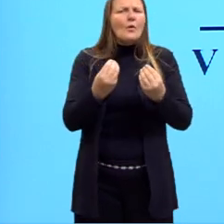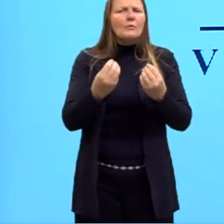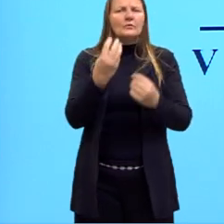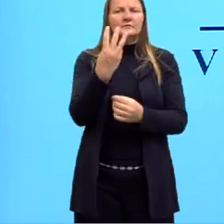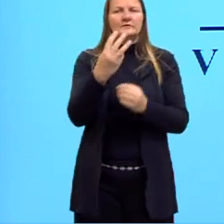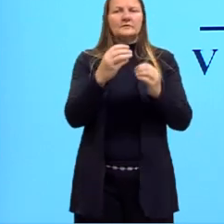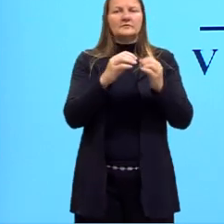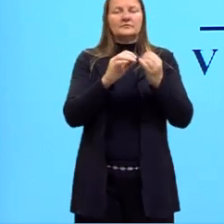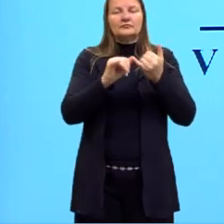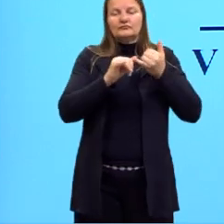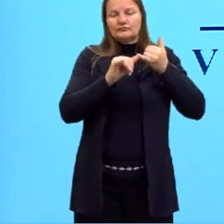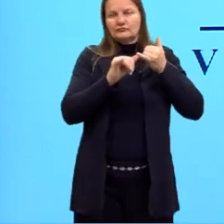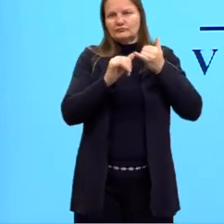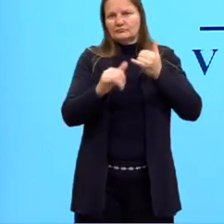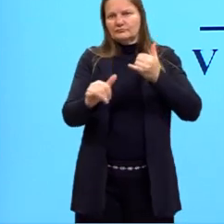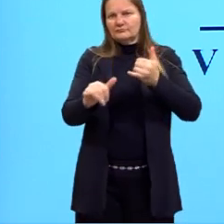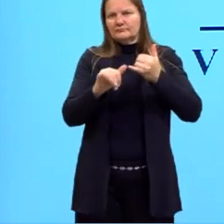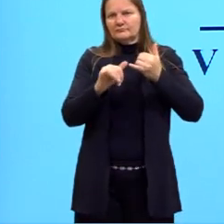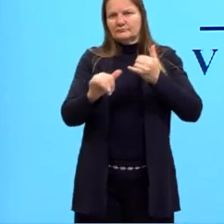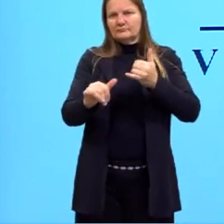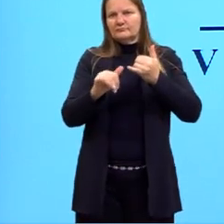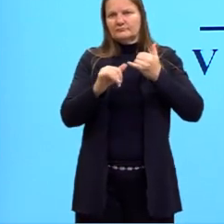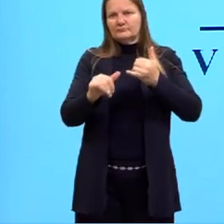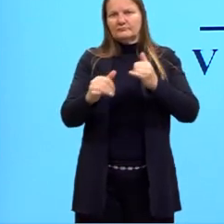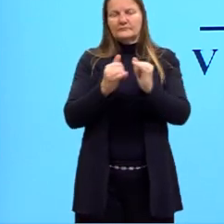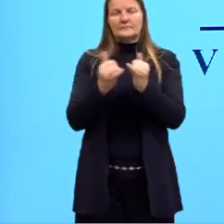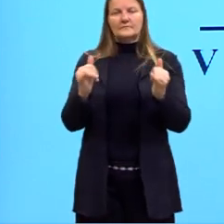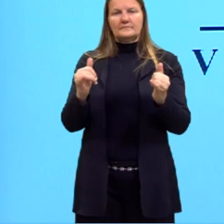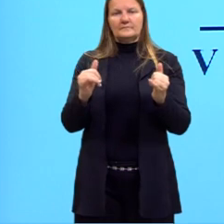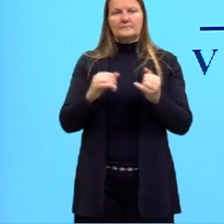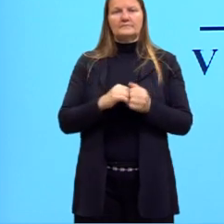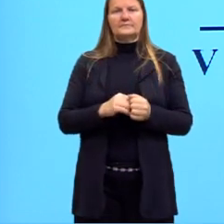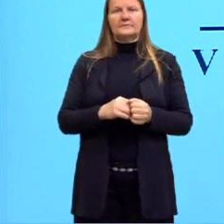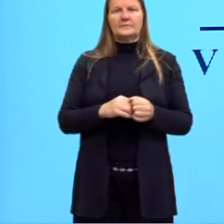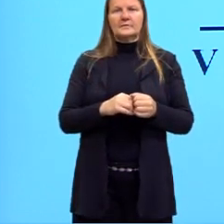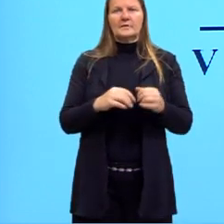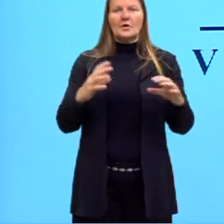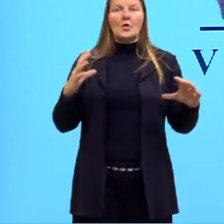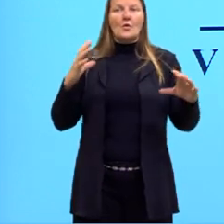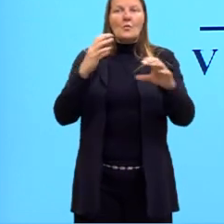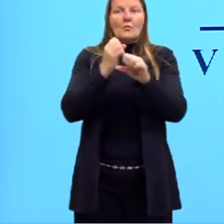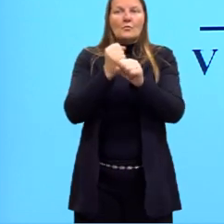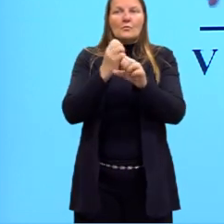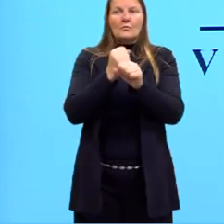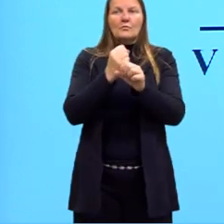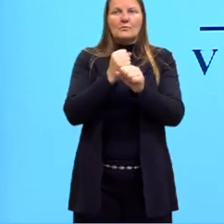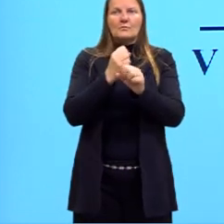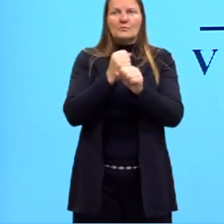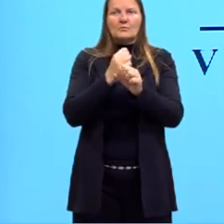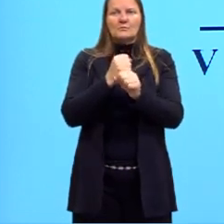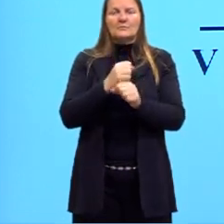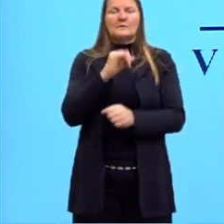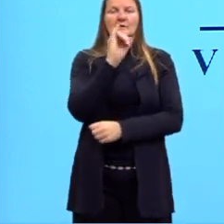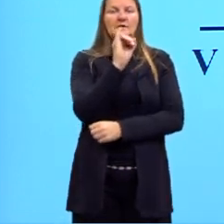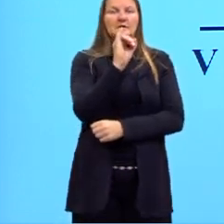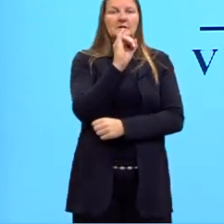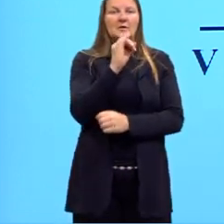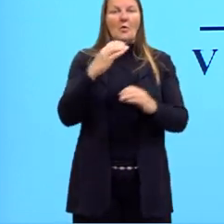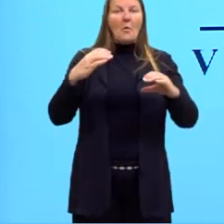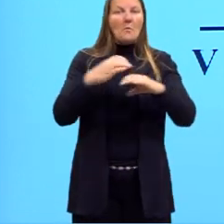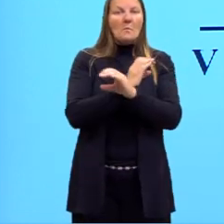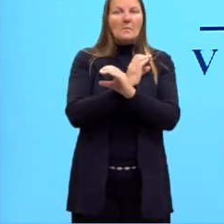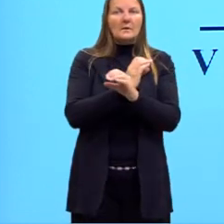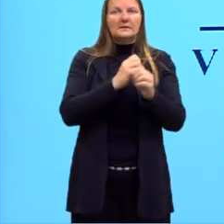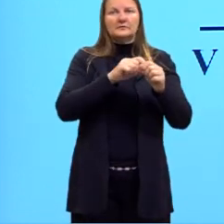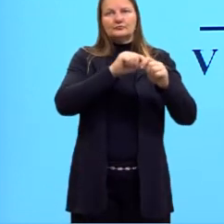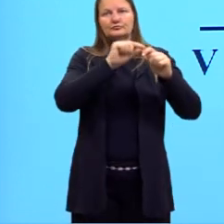ela se comporta não é a pensando em valores a corrente total então kiwi certo ela vai então se